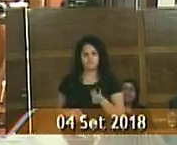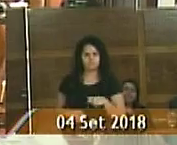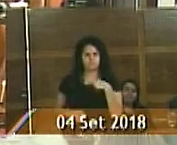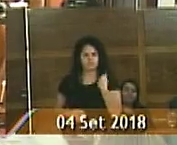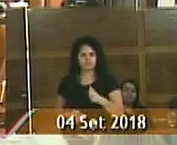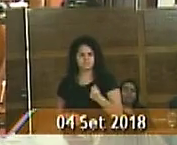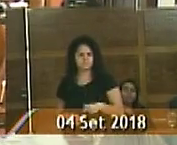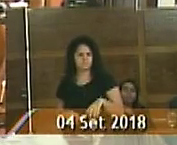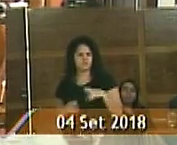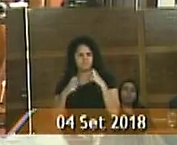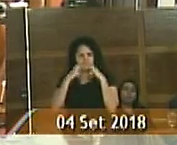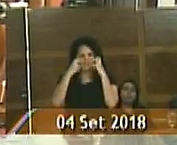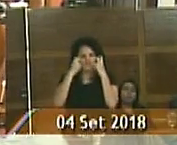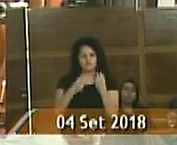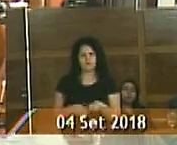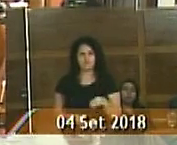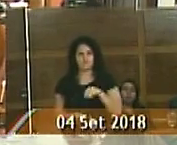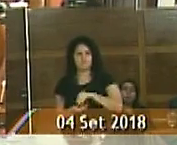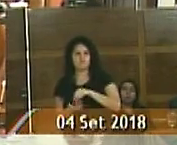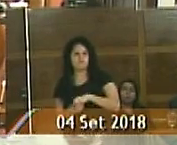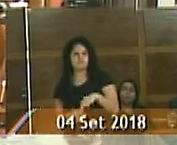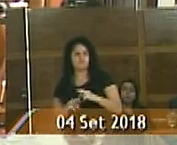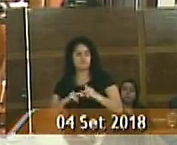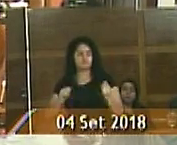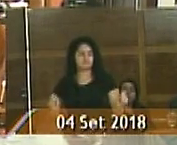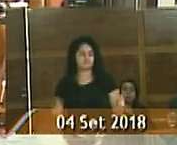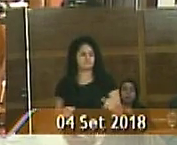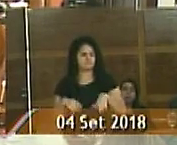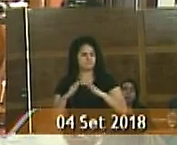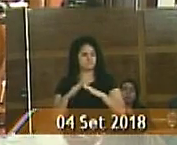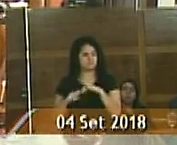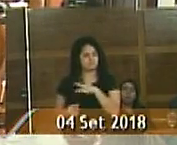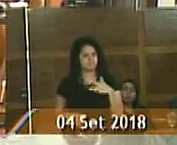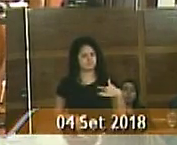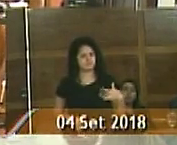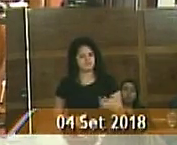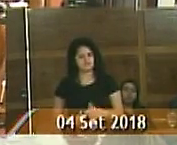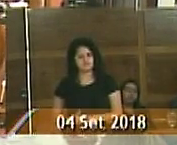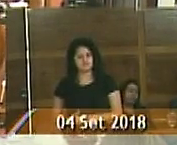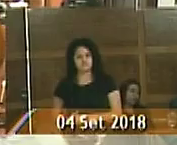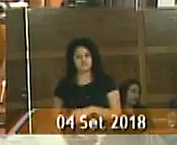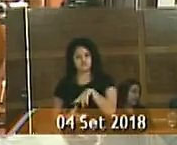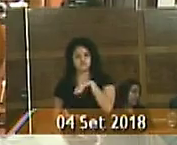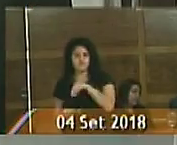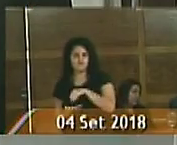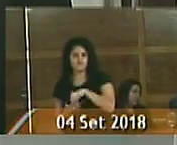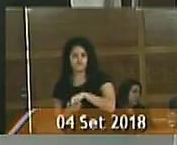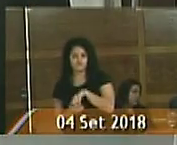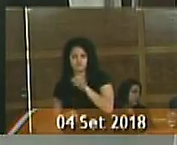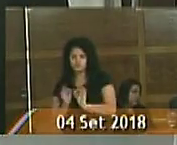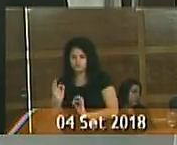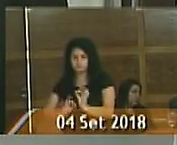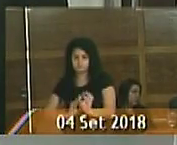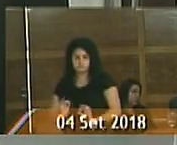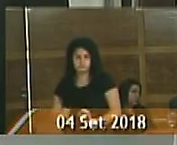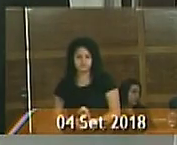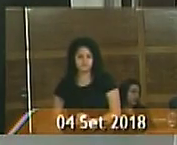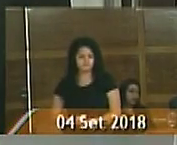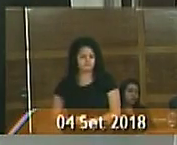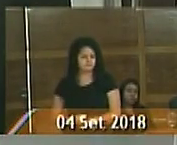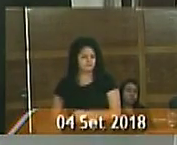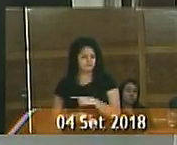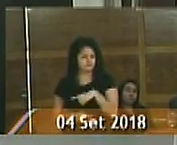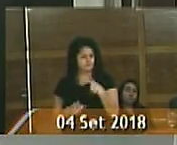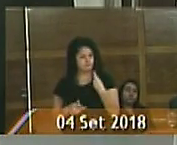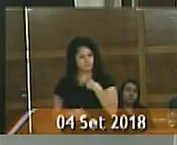uma vergonha, não faltar álcool nas unidades de saúde. Isso é falta de gestão. Isso aí